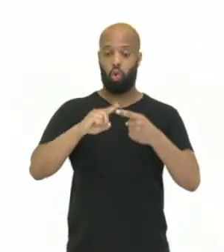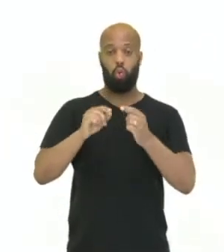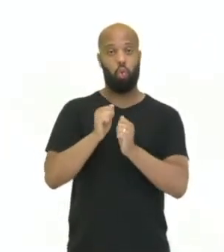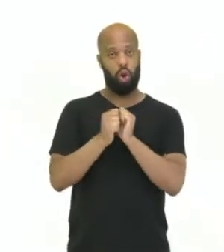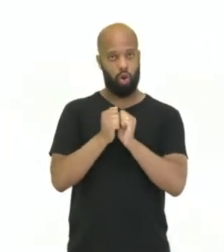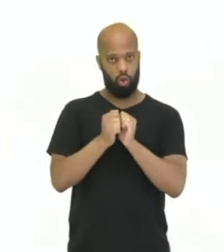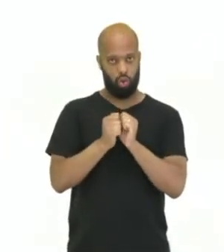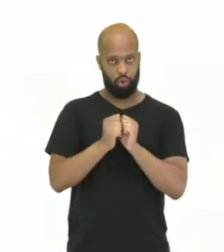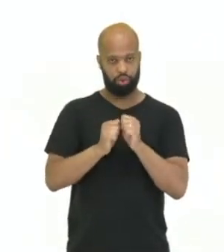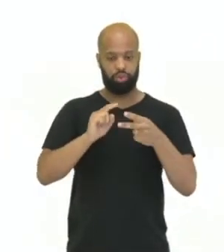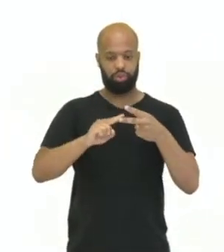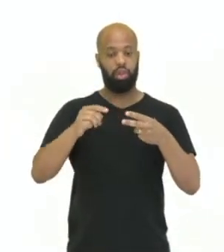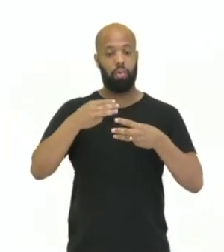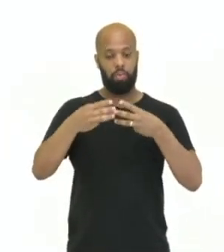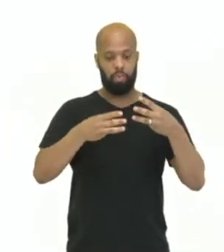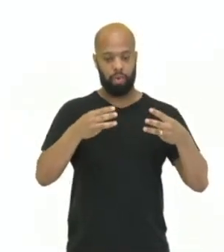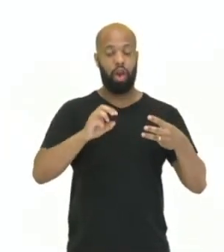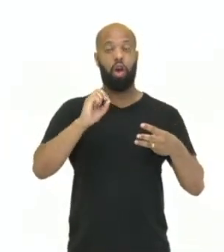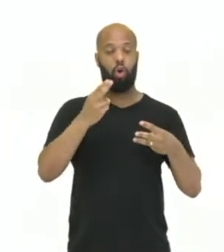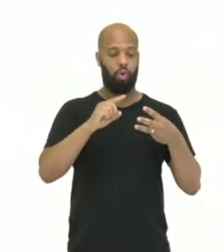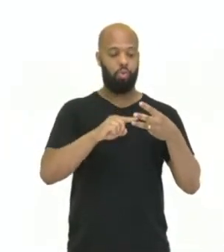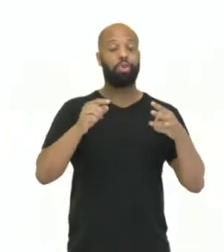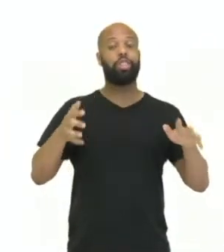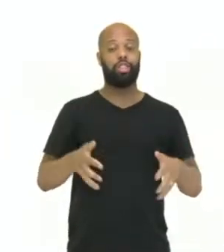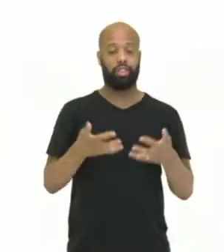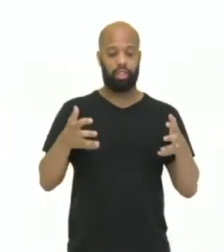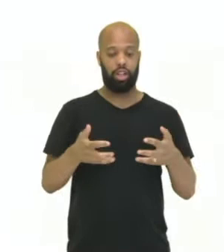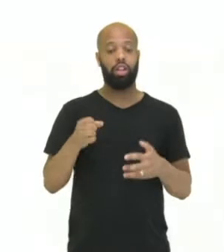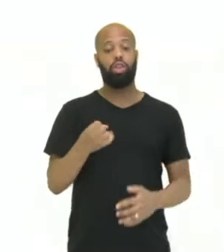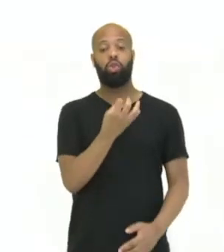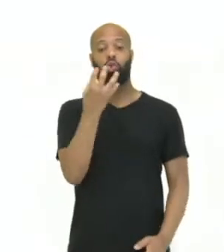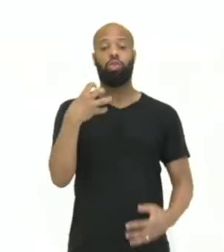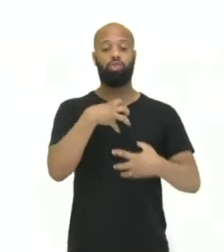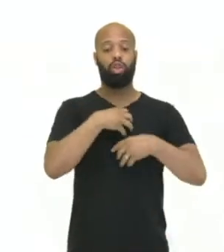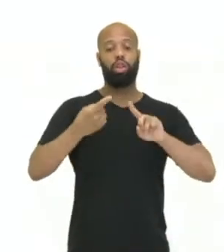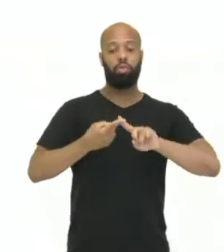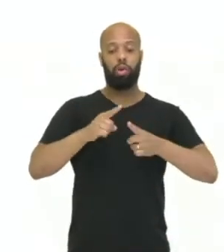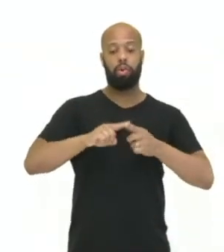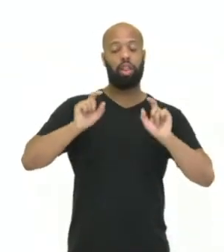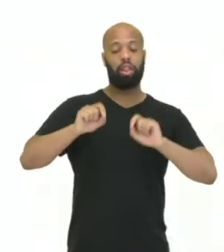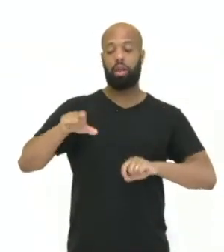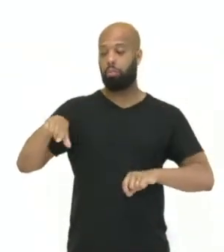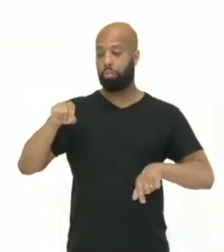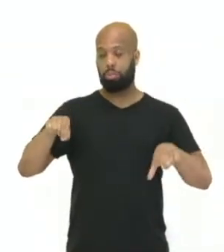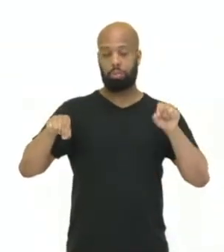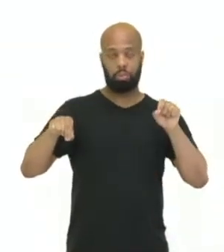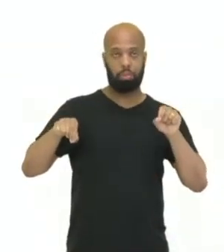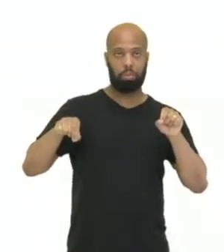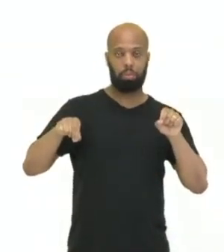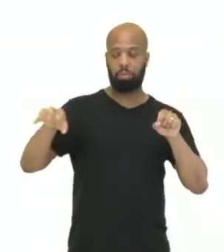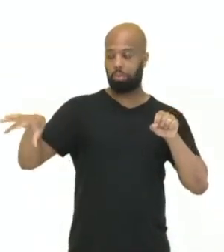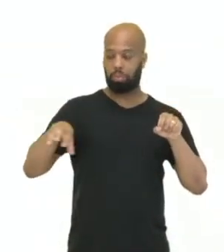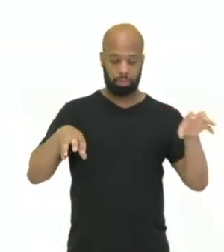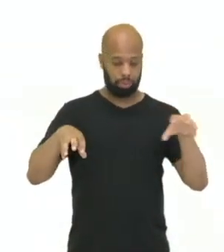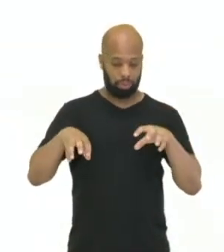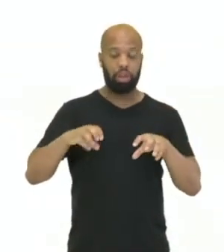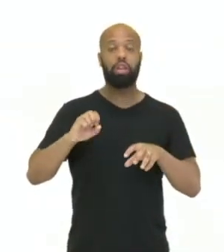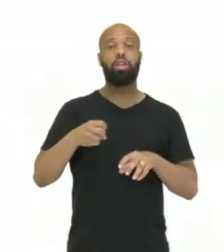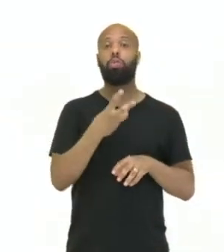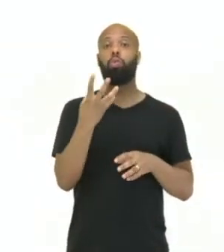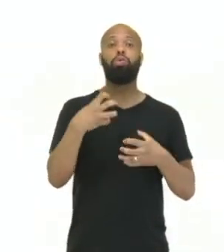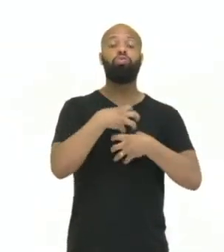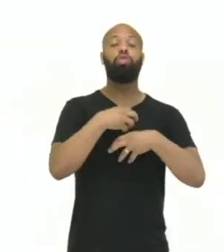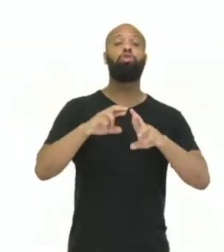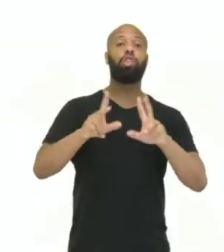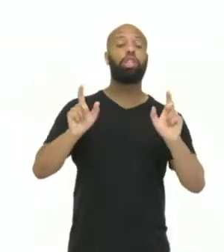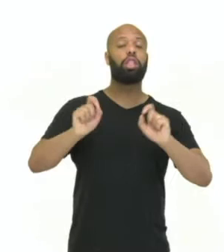branco, massa e salada. De quantas maneiras diferentes eu vou conseguir montar o meu prato? Bom,